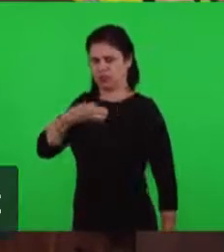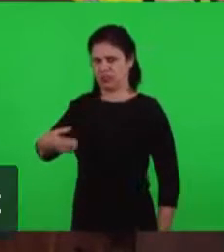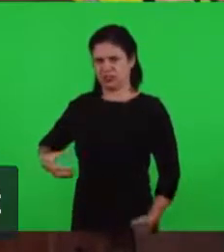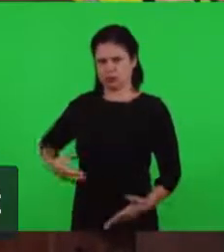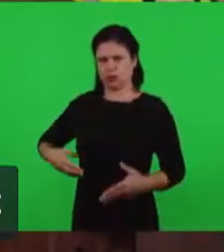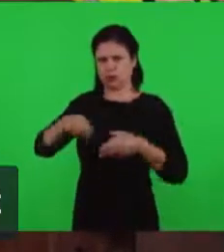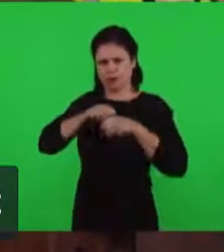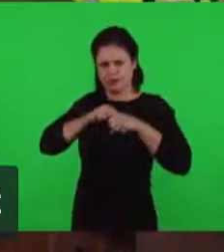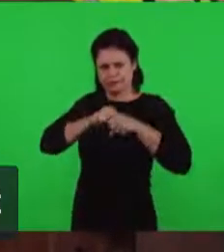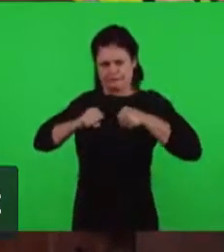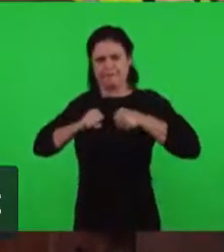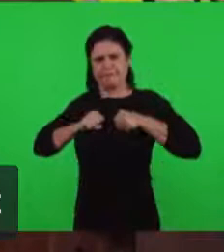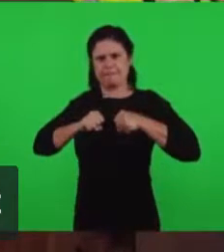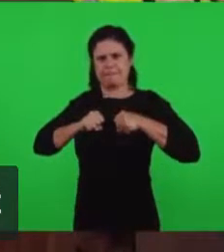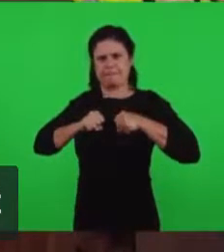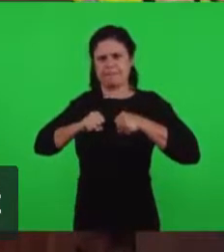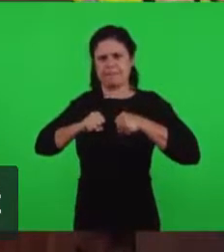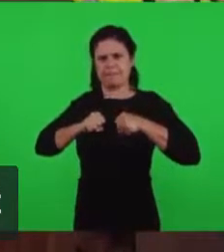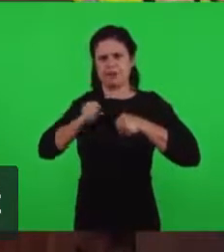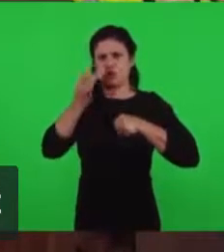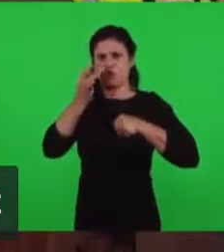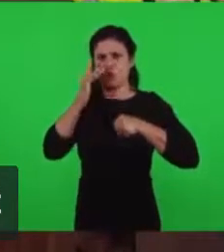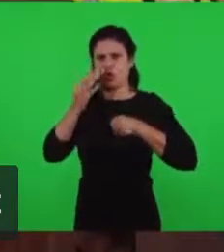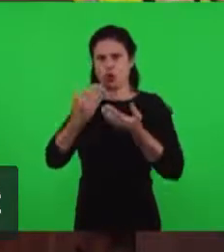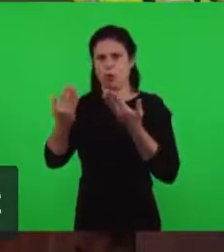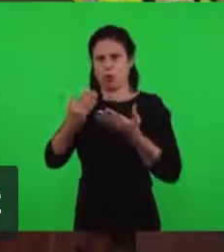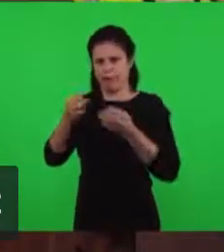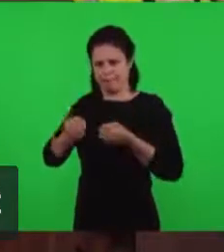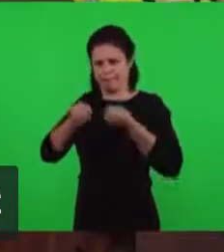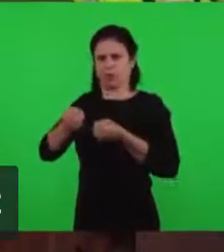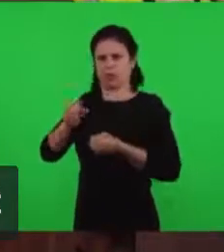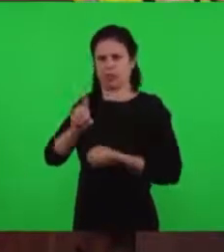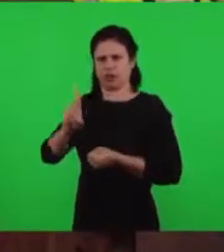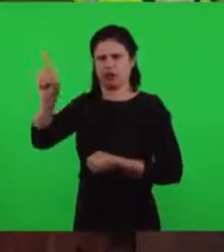cinto do poder de deus